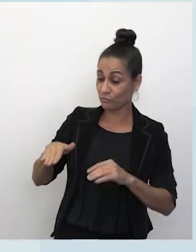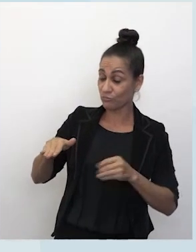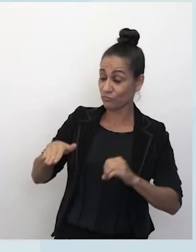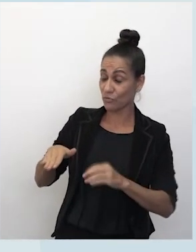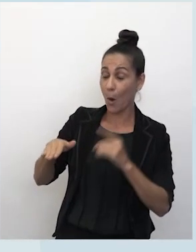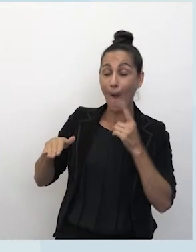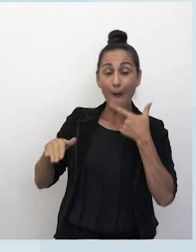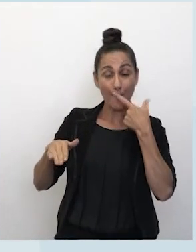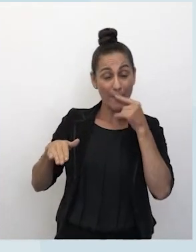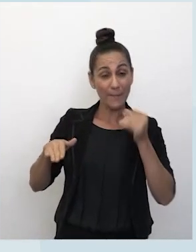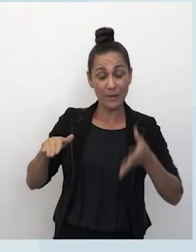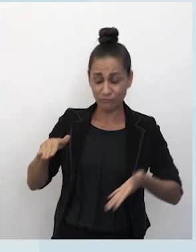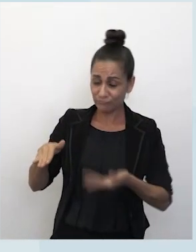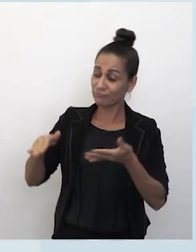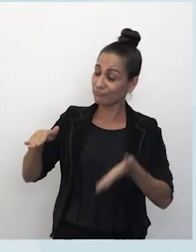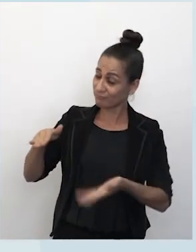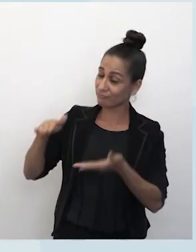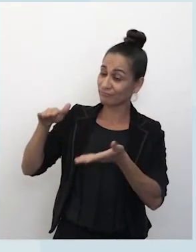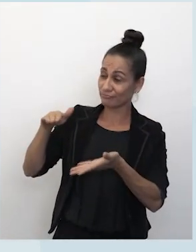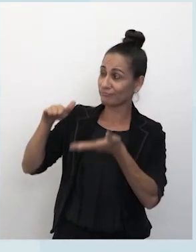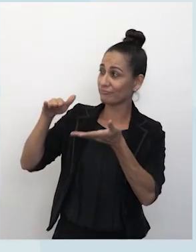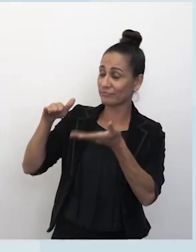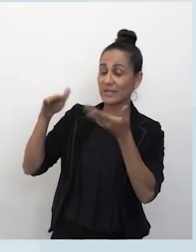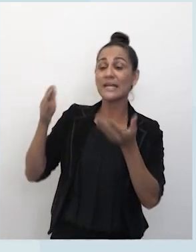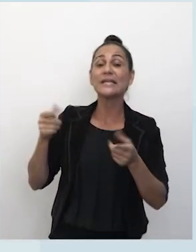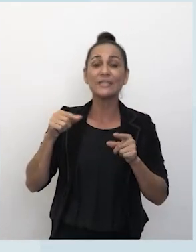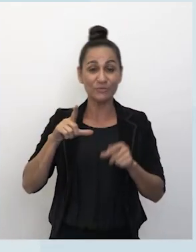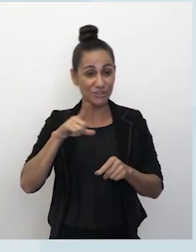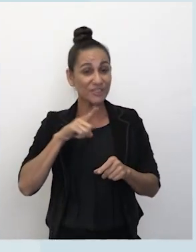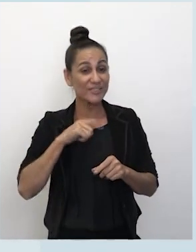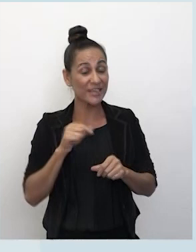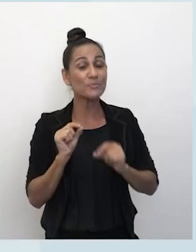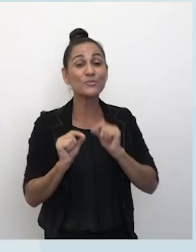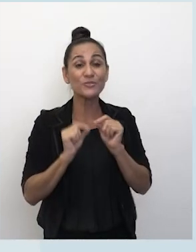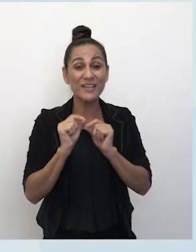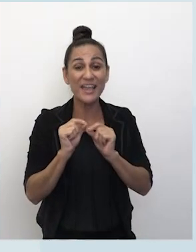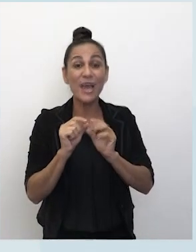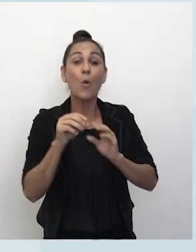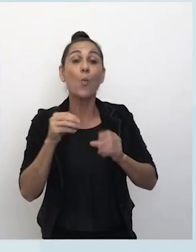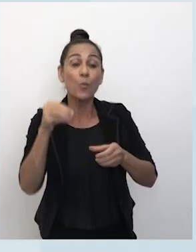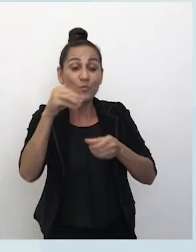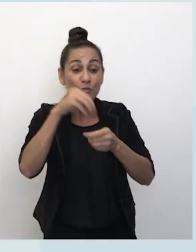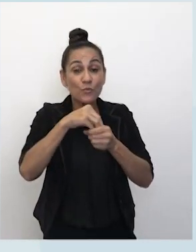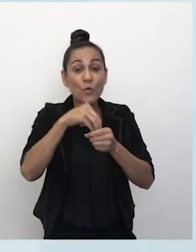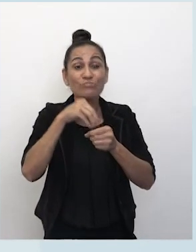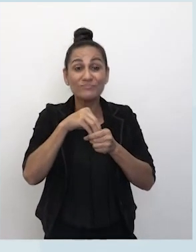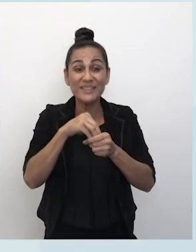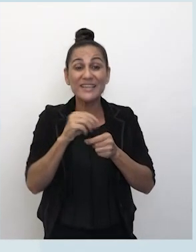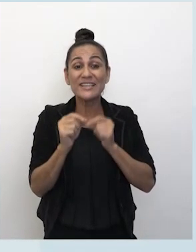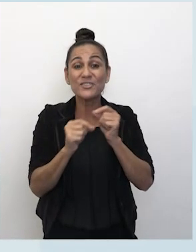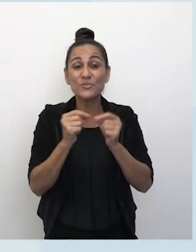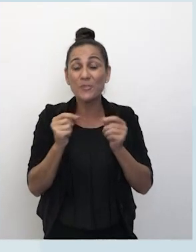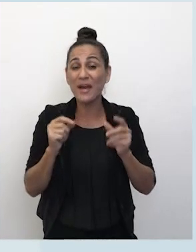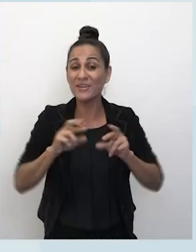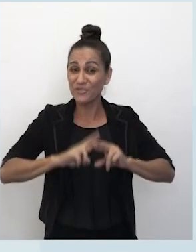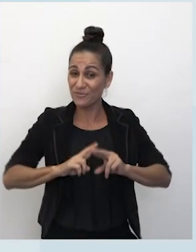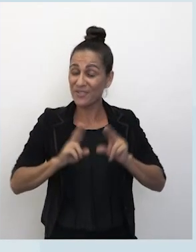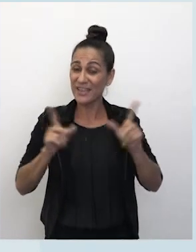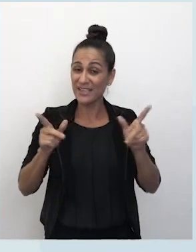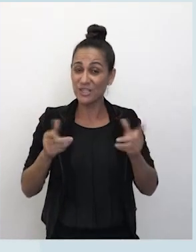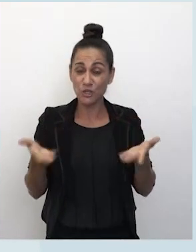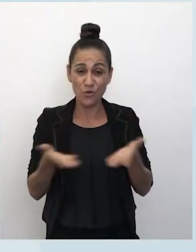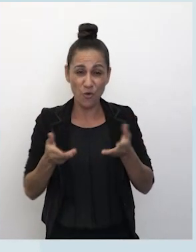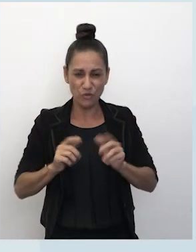pai, Orazio Gentileschi. Então, vejam aí que já temos um contexto diferenciado, né? Se hoje a gente ainda